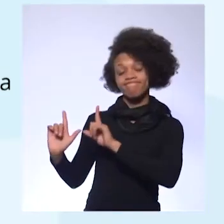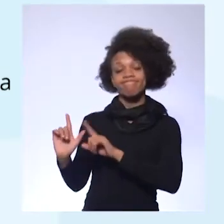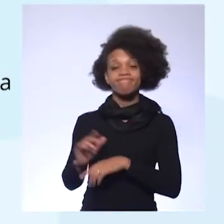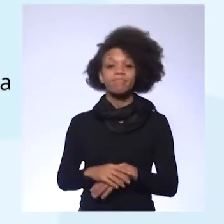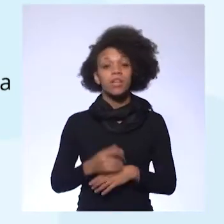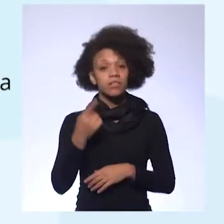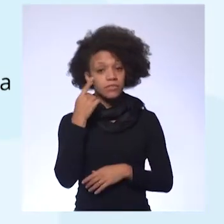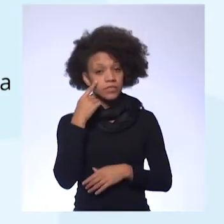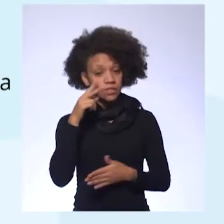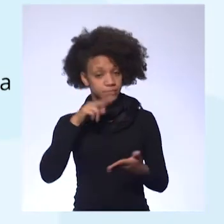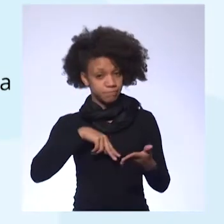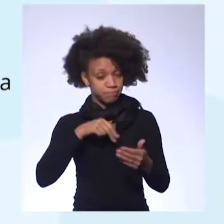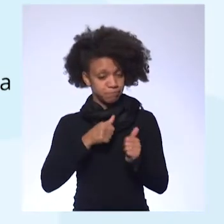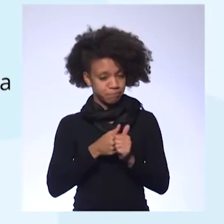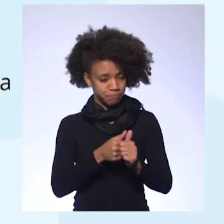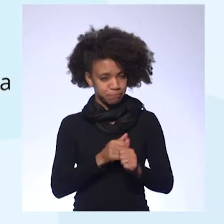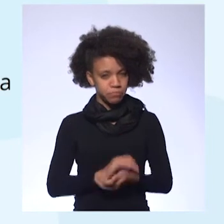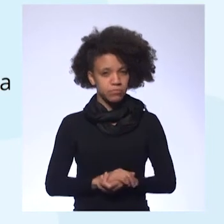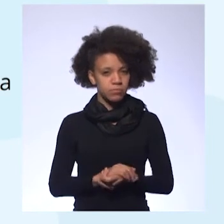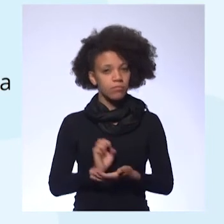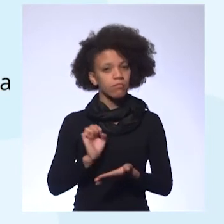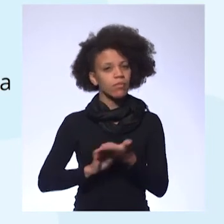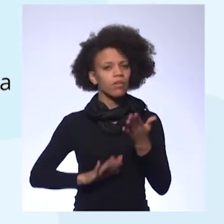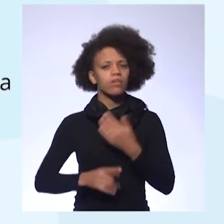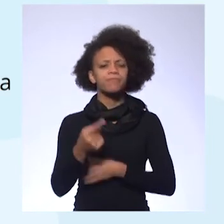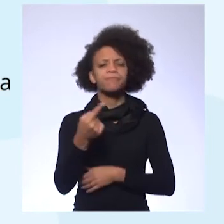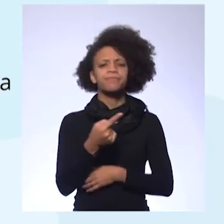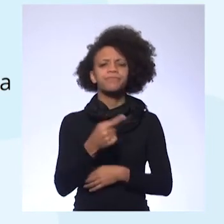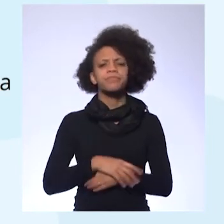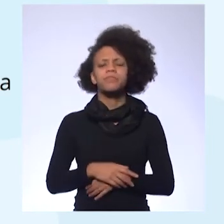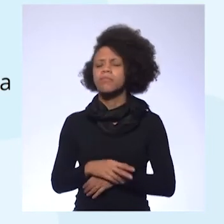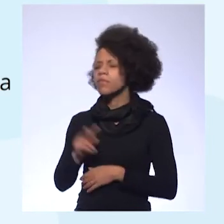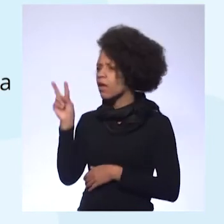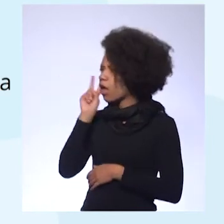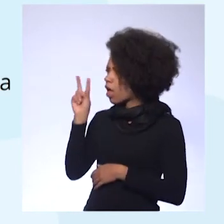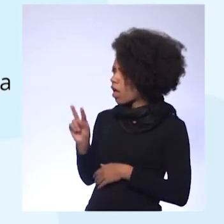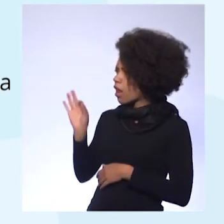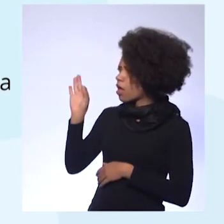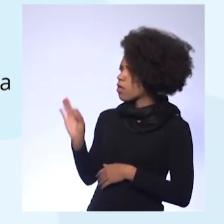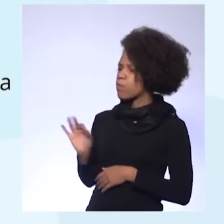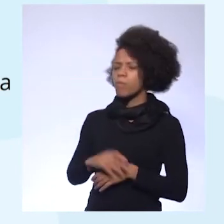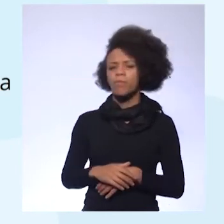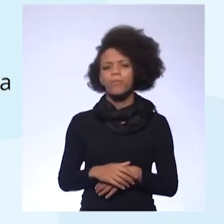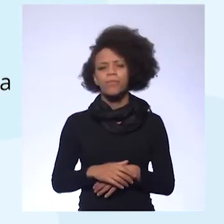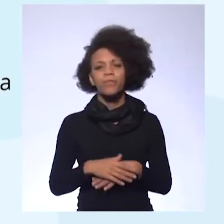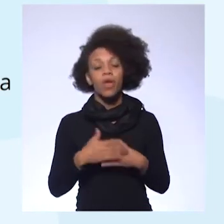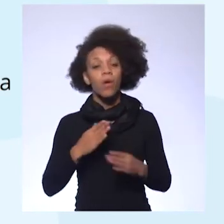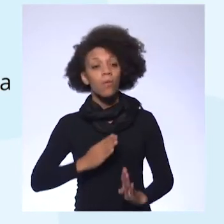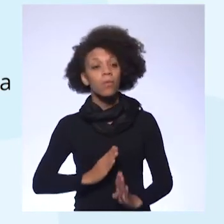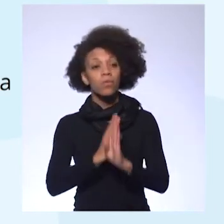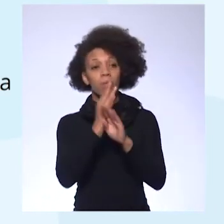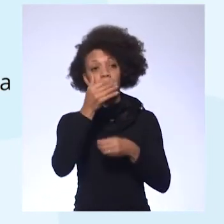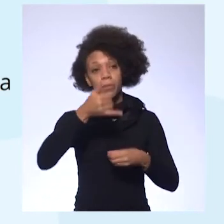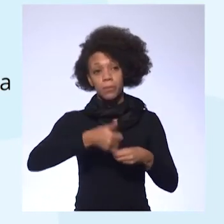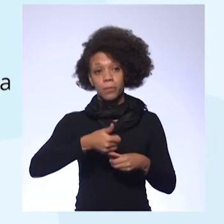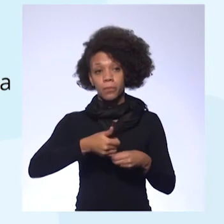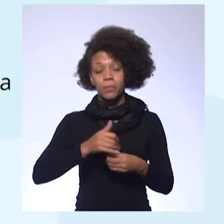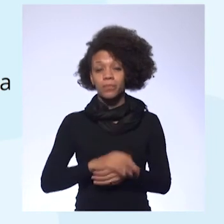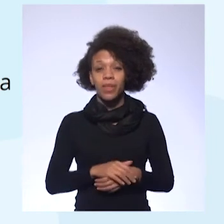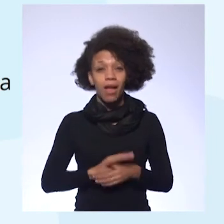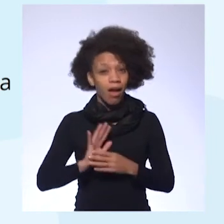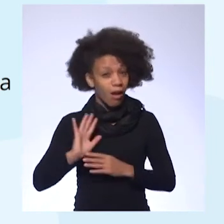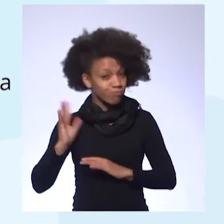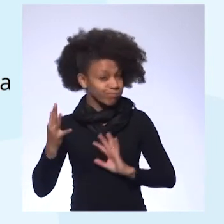fazer a leitura juntos. Então, na atividade 1, leia a afirmação. Com a descoberta do petróleo, muita